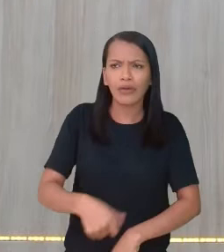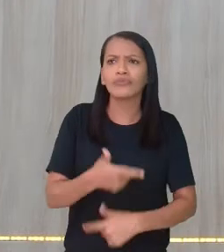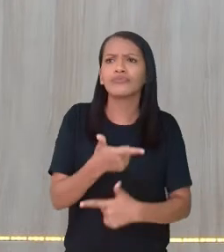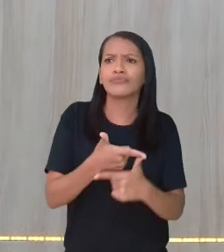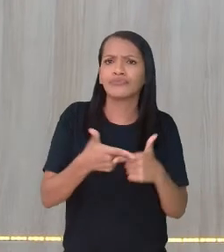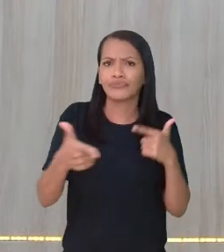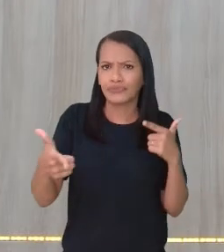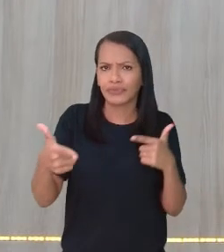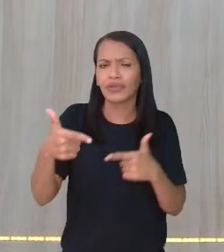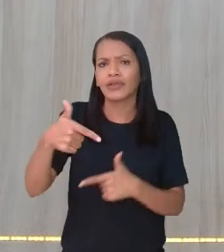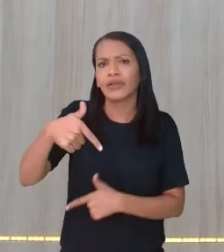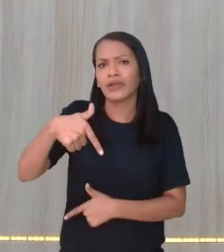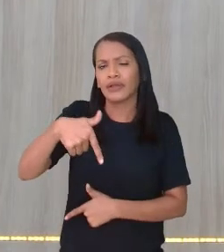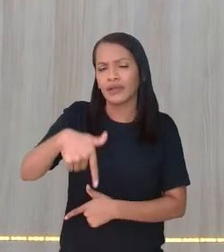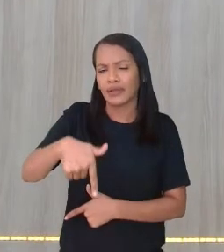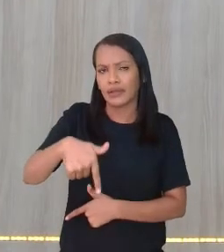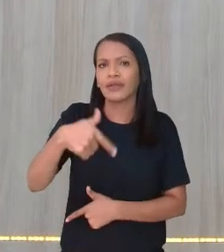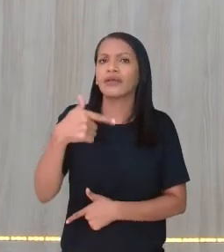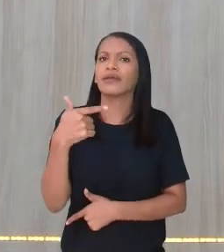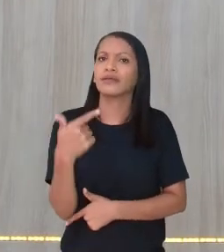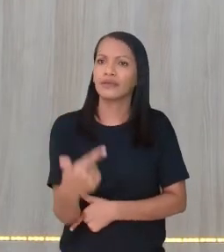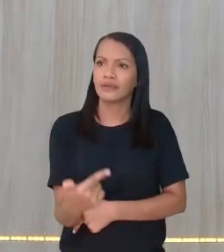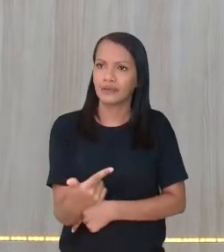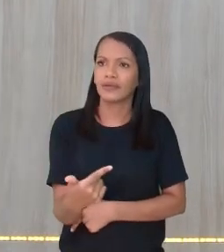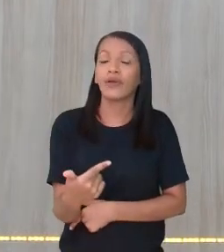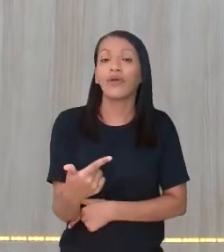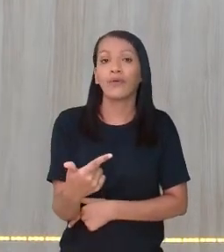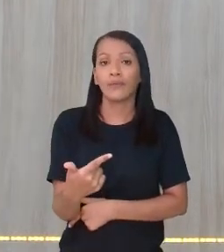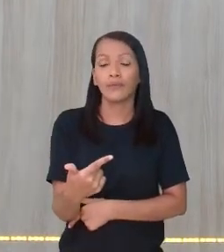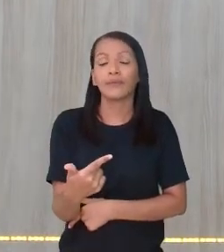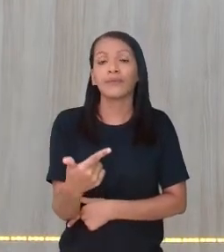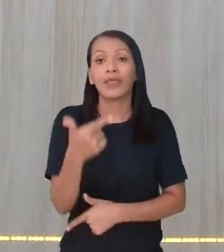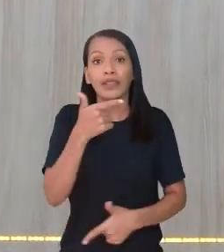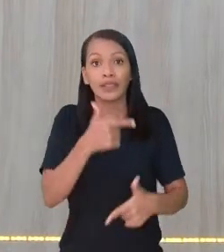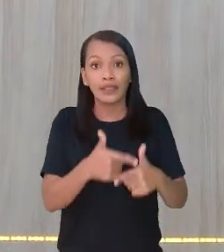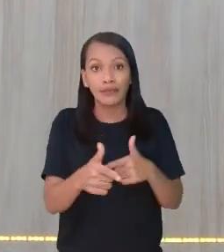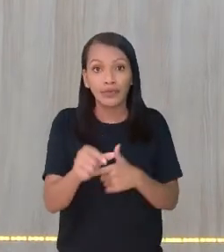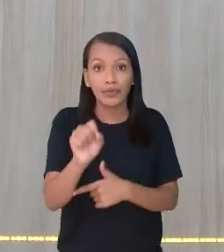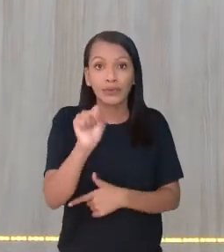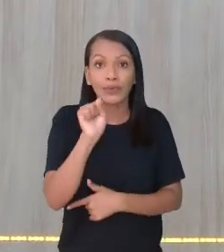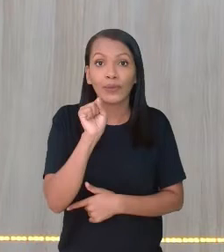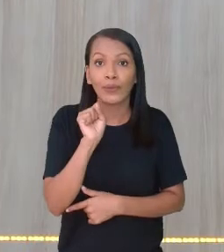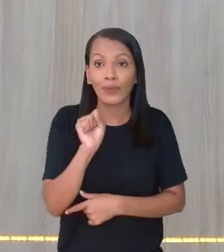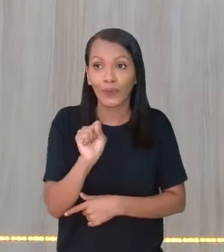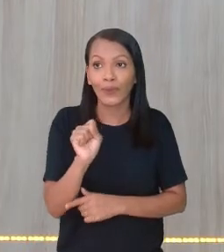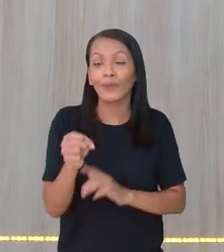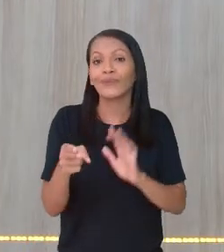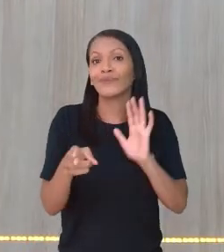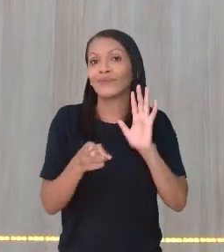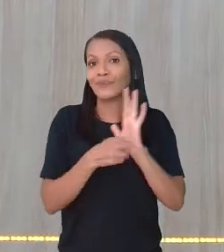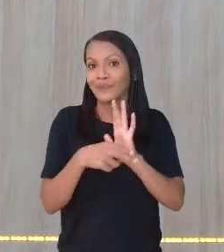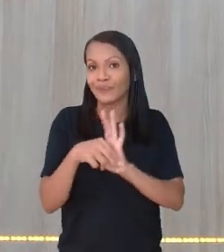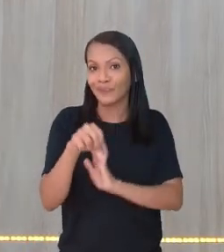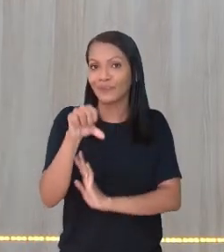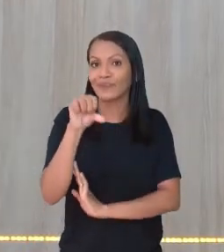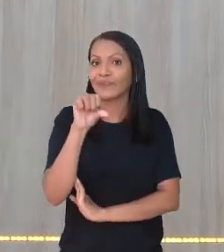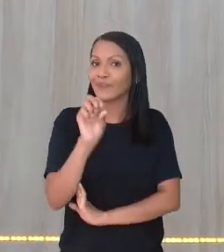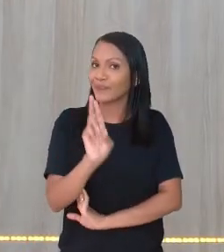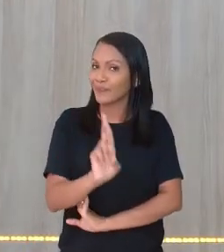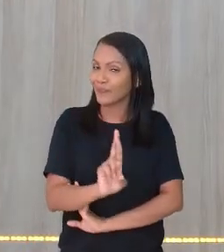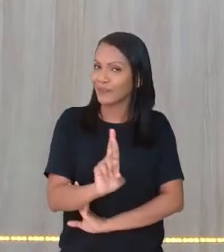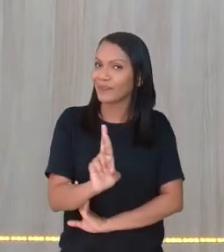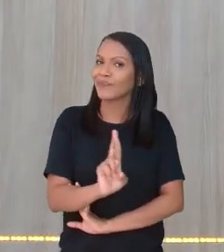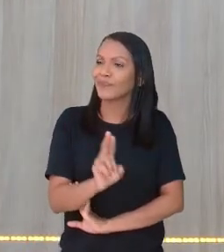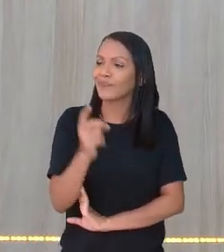R$ 72 em 8 pedacinhos iguais. Então, cada pedacinho desse vai ter R$